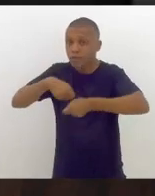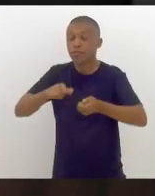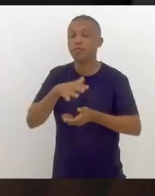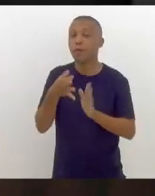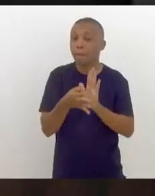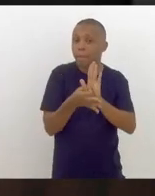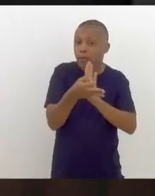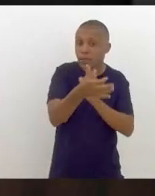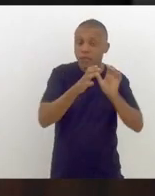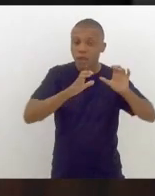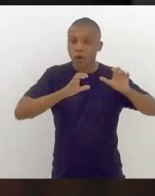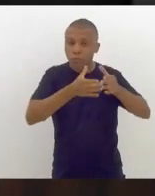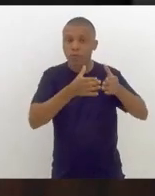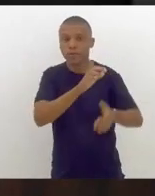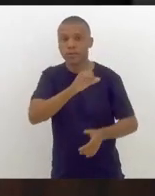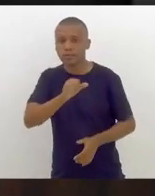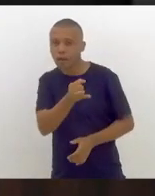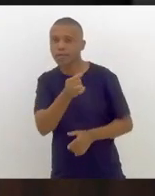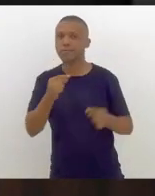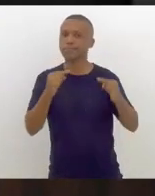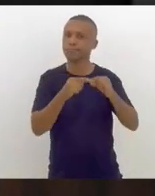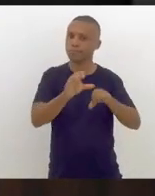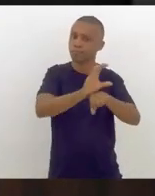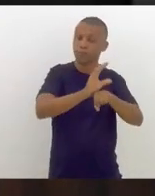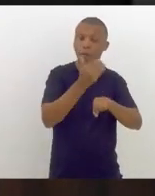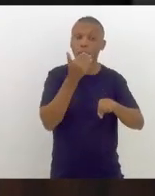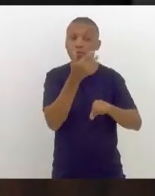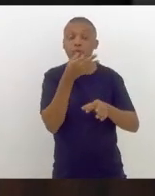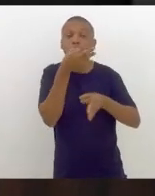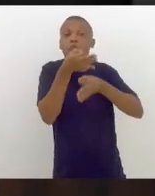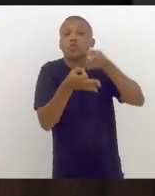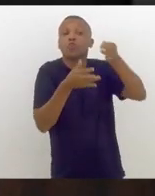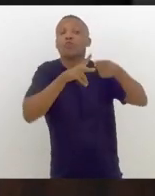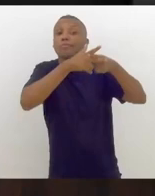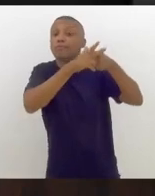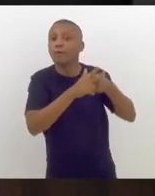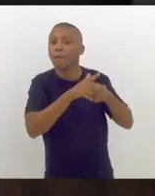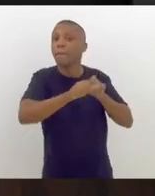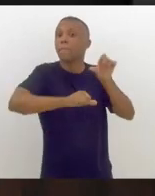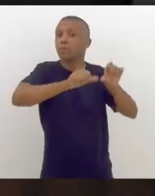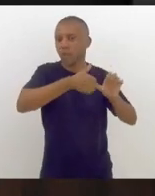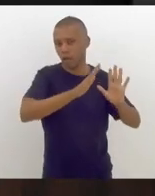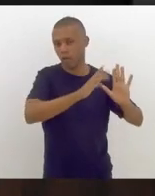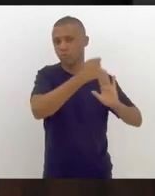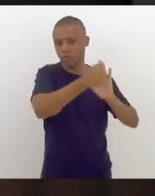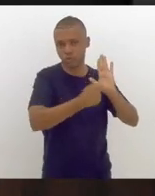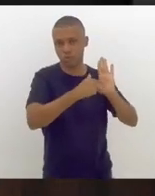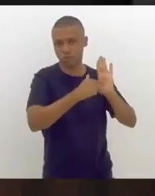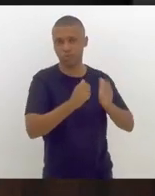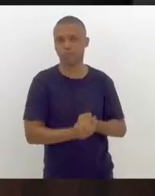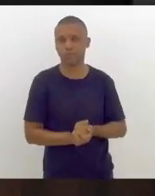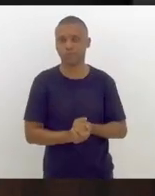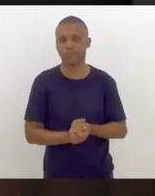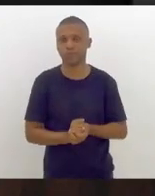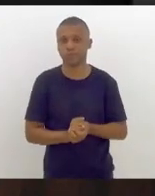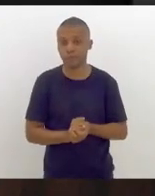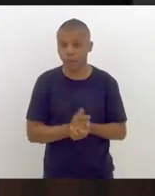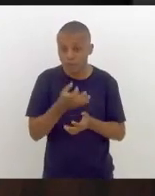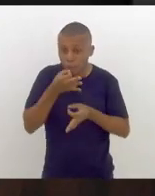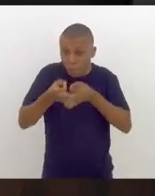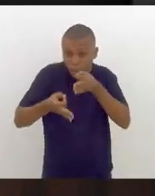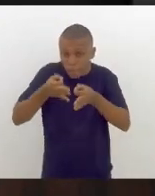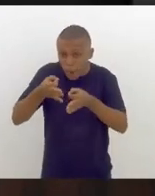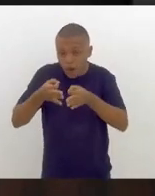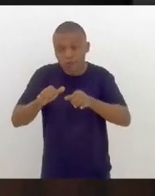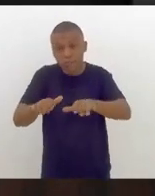da comissão de condição pela constitucionalidade com emendas concluído por substantivo novos pareceres as vendas de